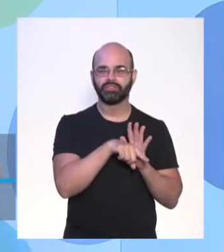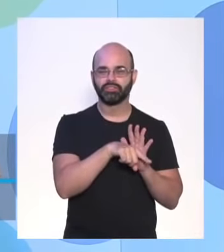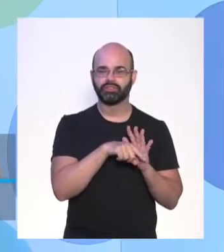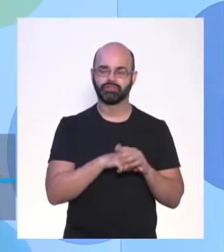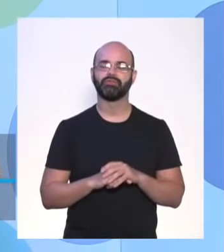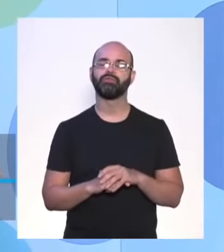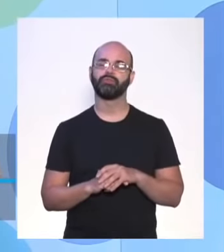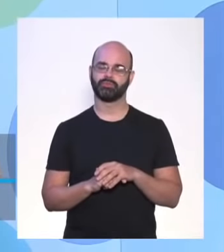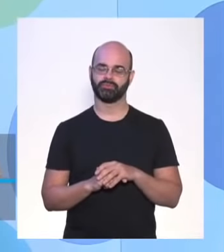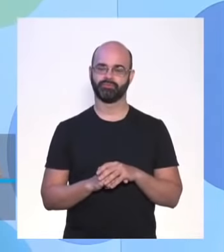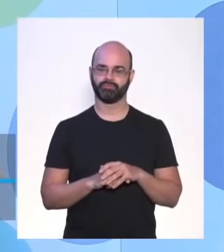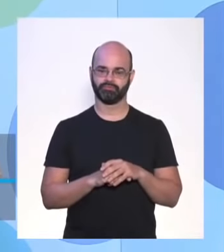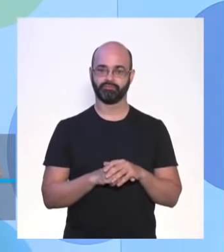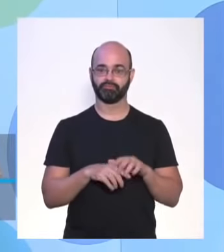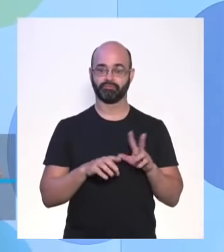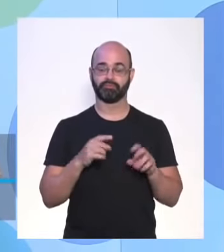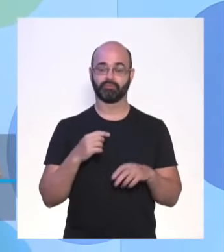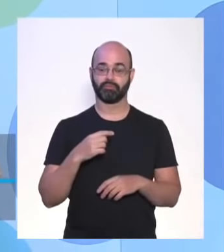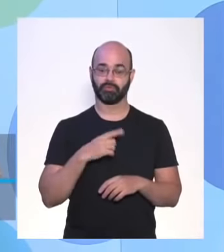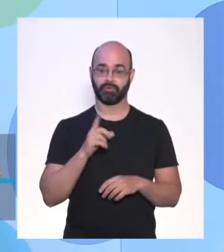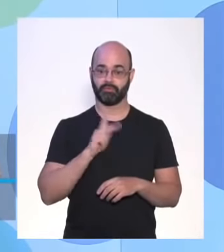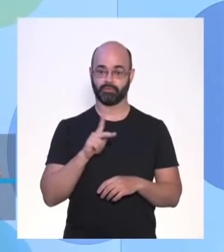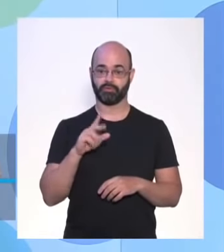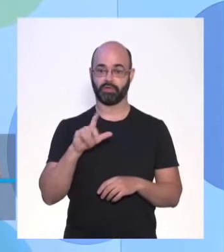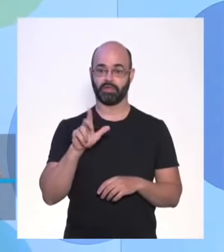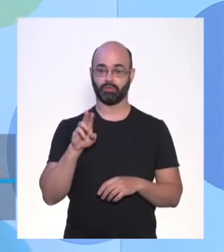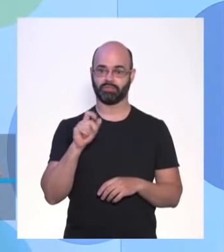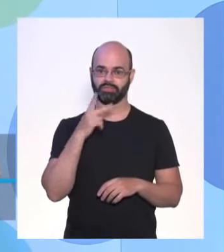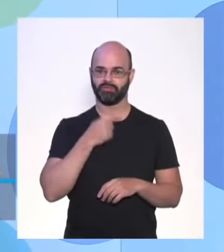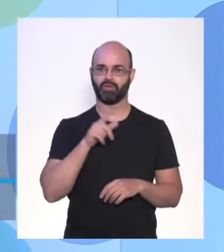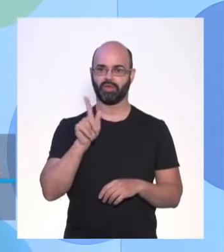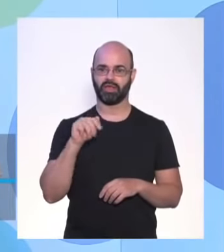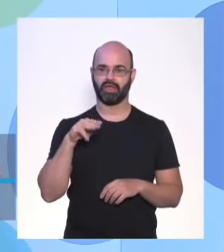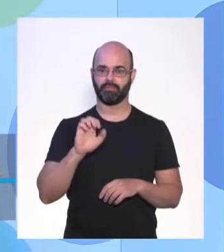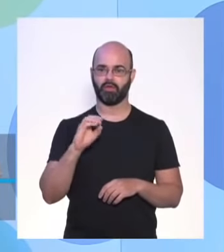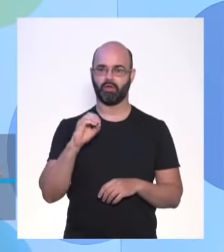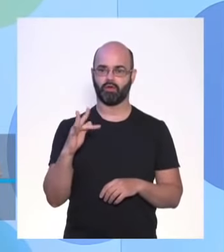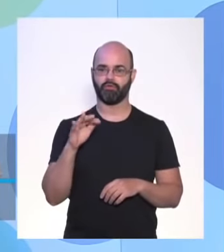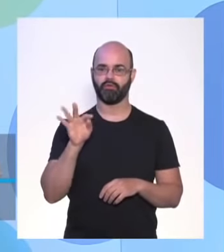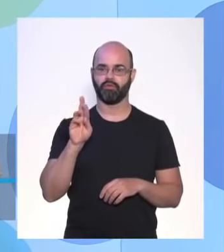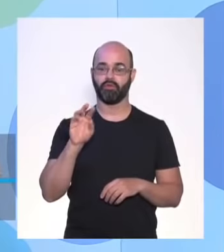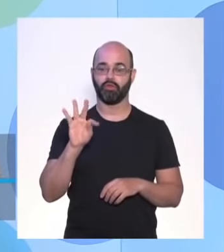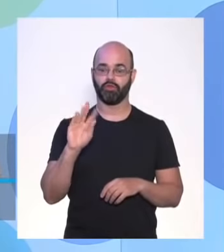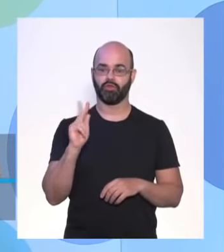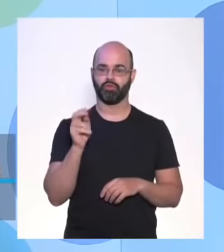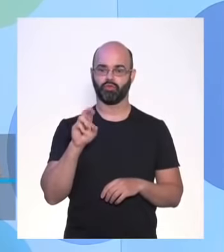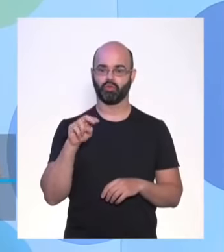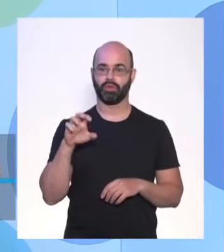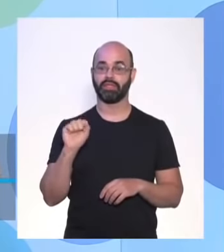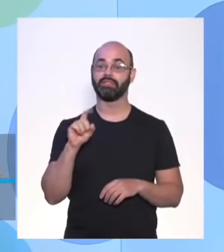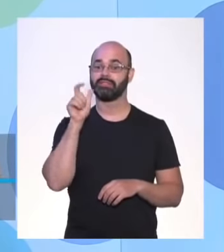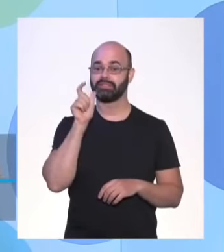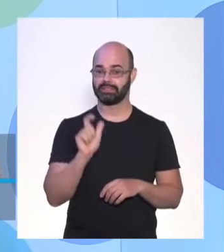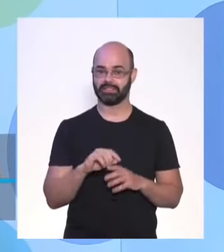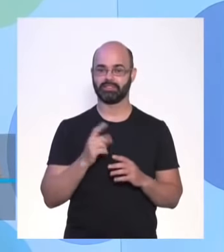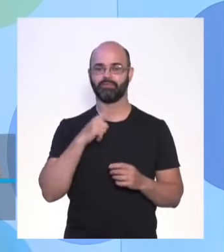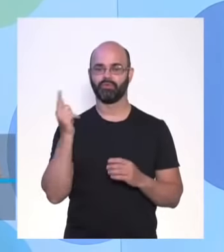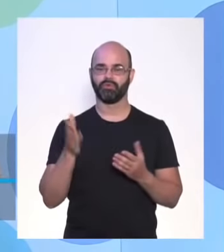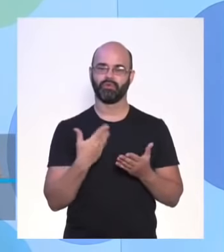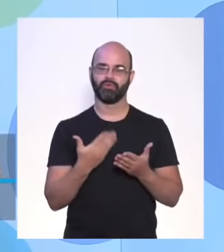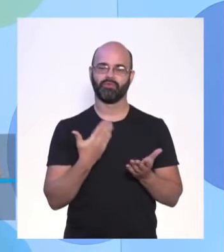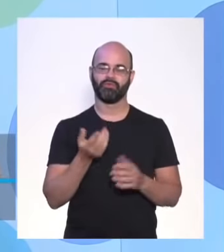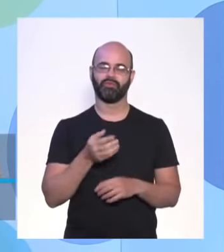Cleusa colocar minha aula preferida Game of Thrones muito bom né O Cortiço a pro Cláudia Um Diário de um Banana